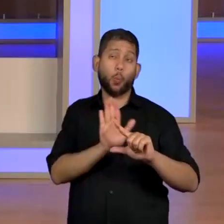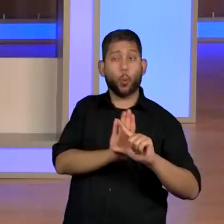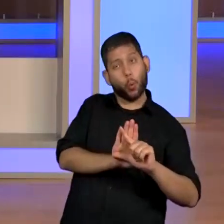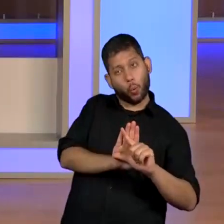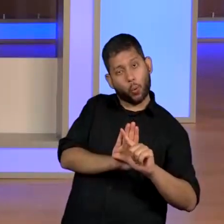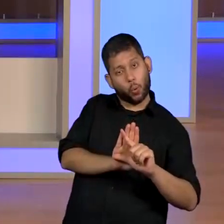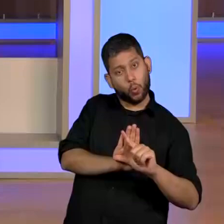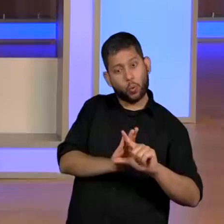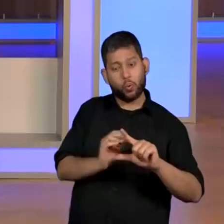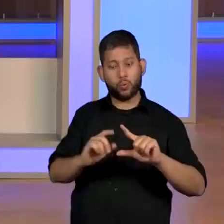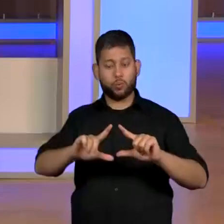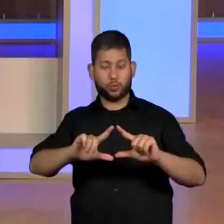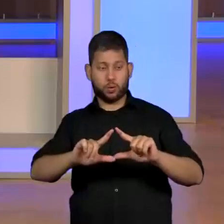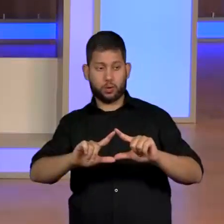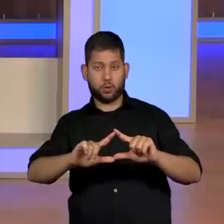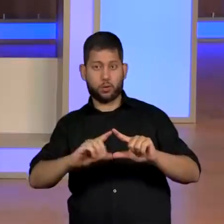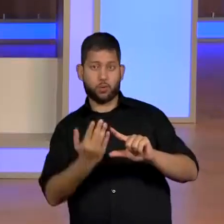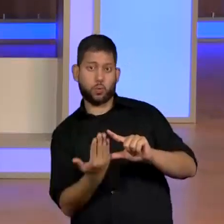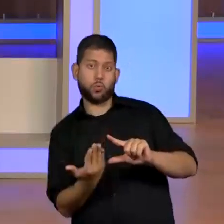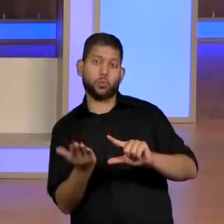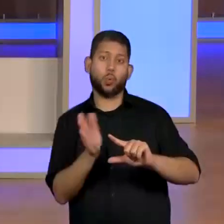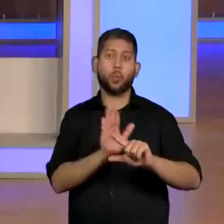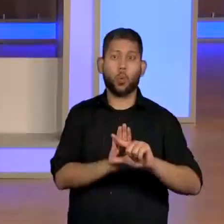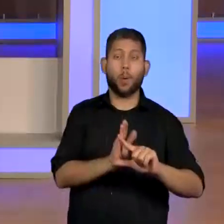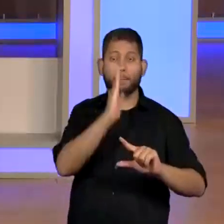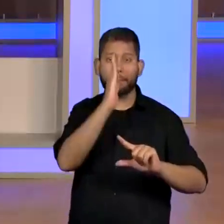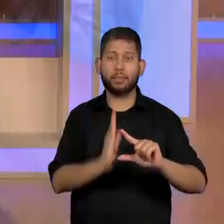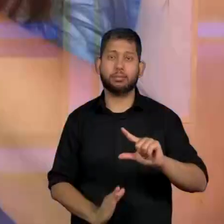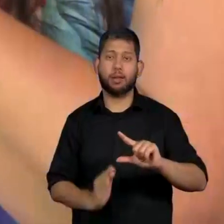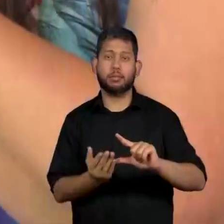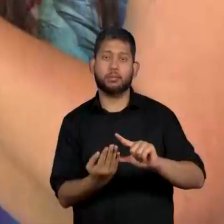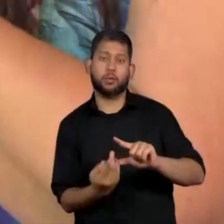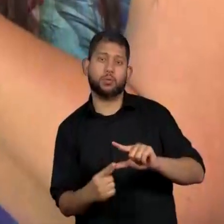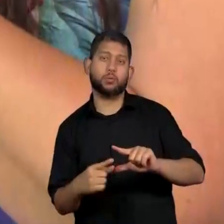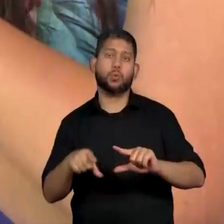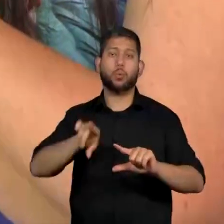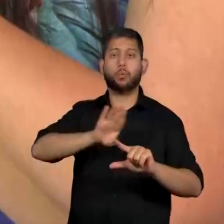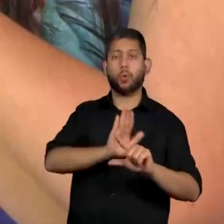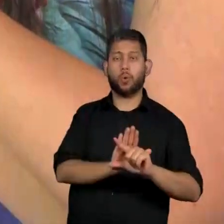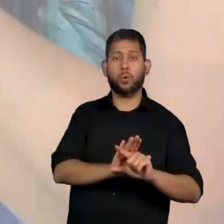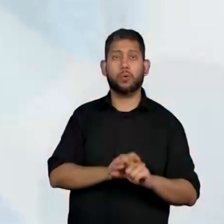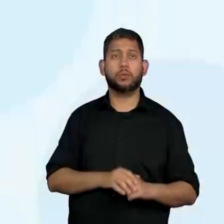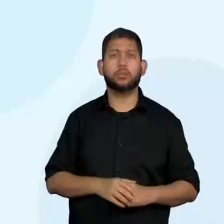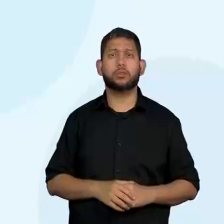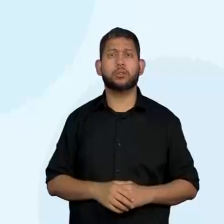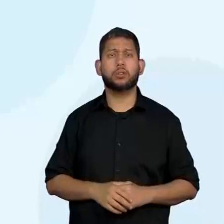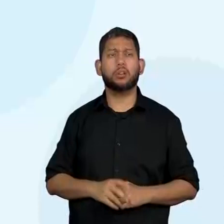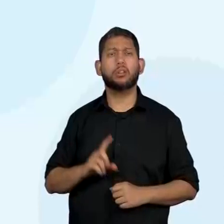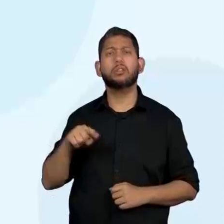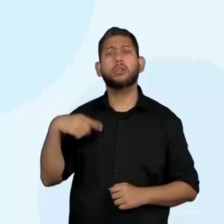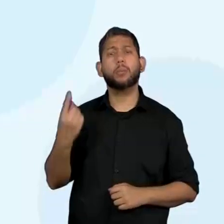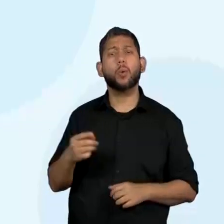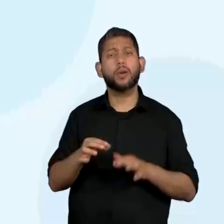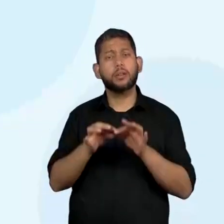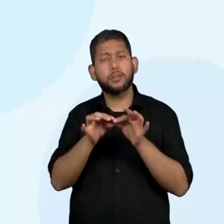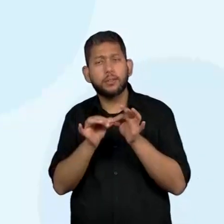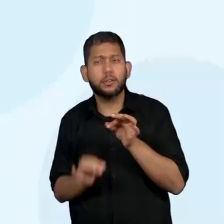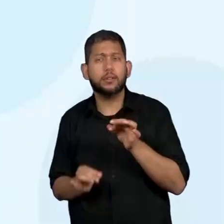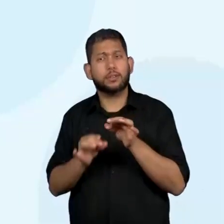ao meio dobre o triângulo ao meio e e não sei